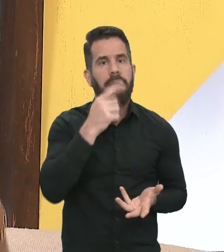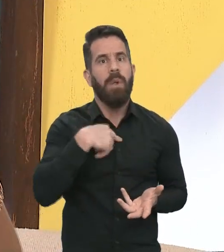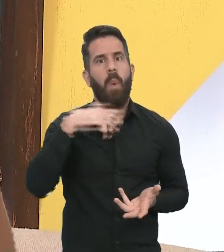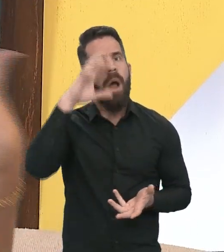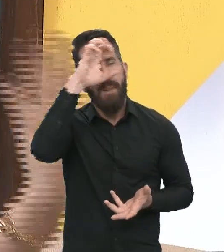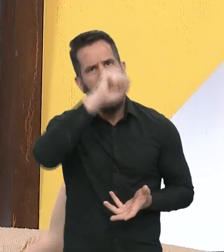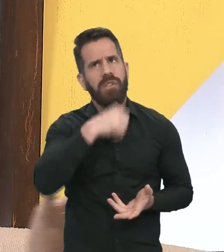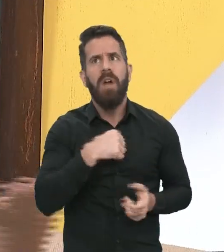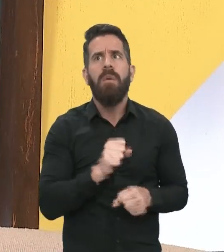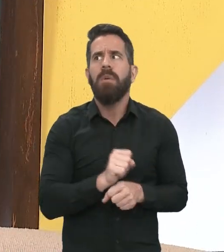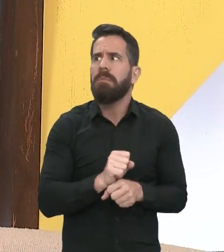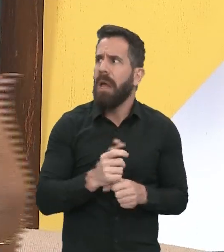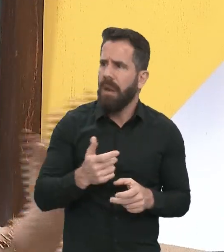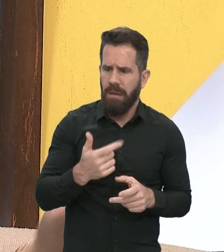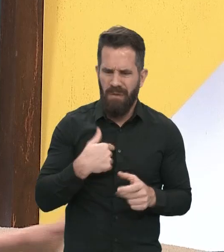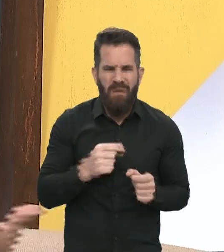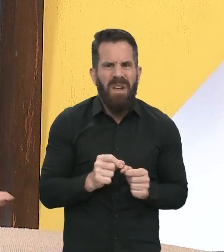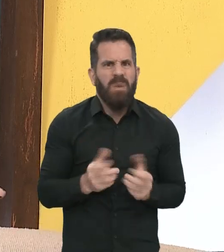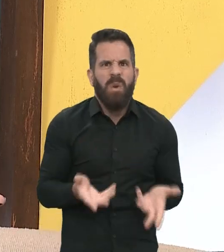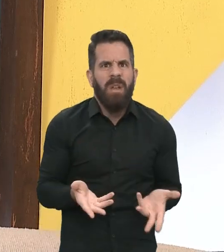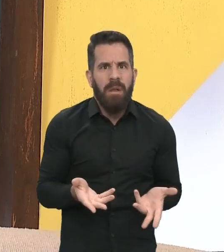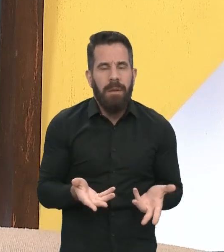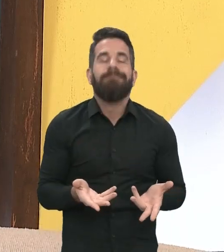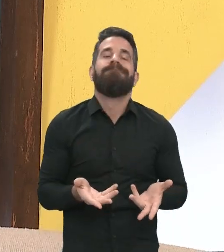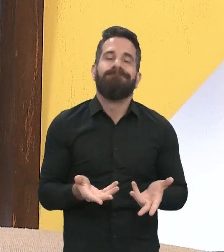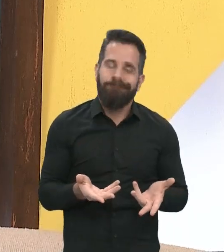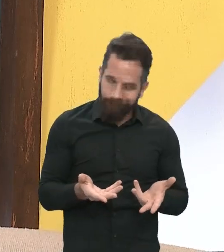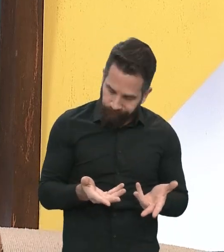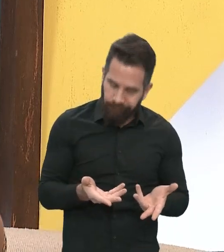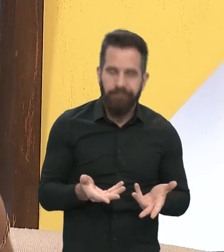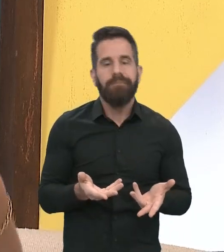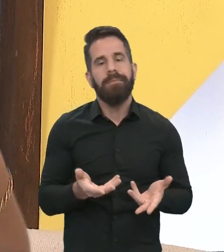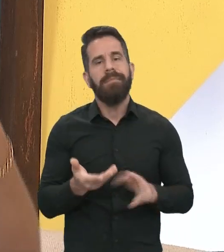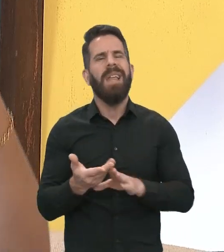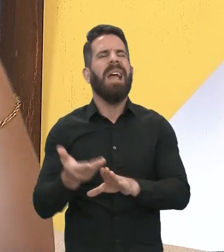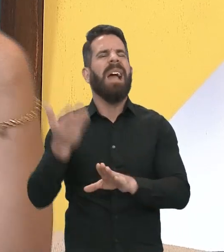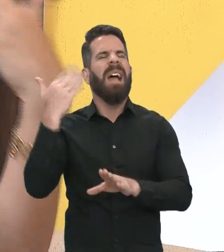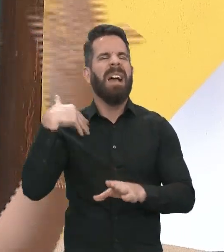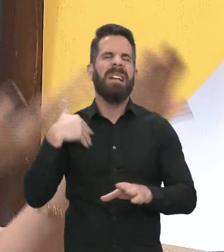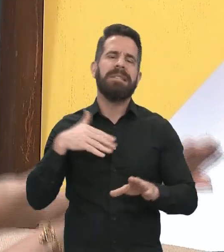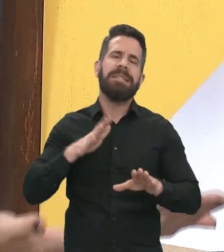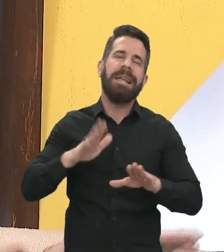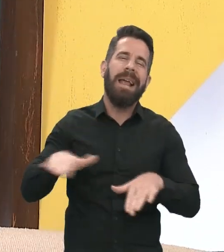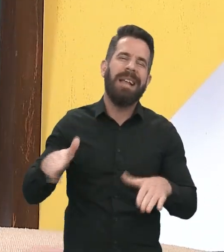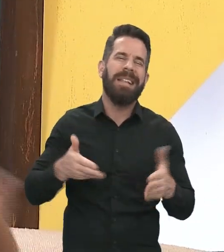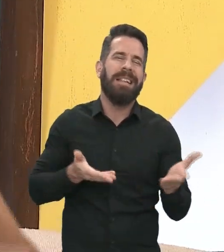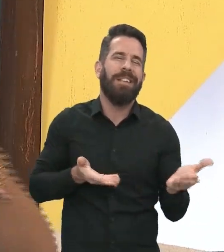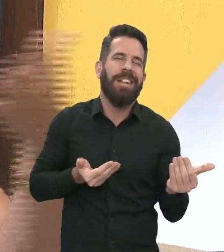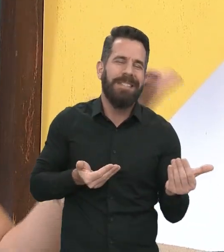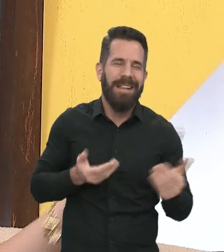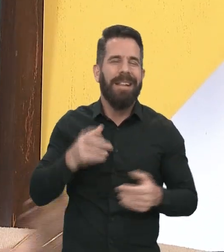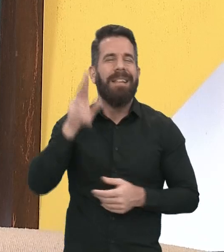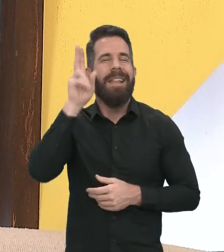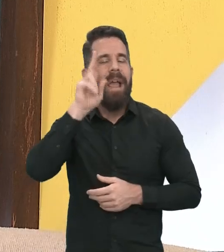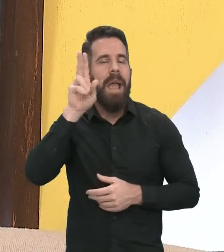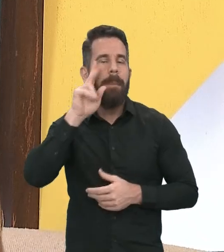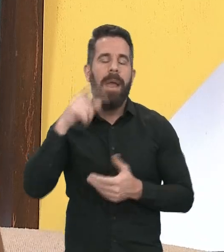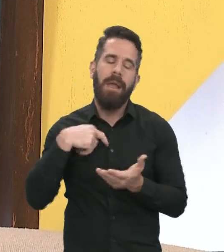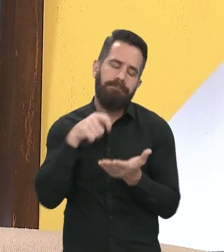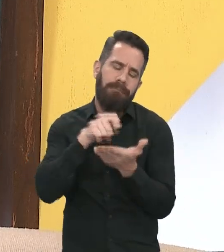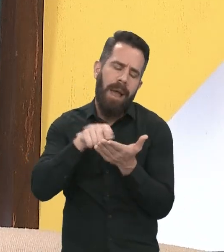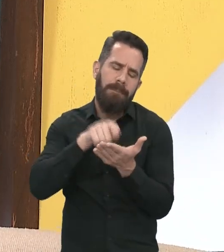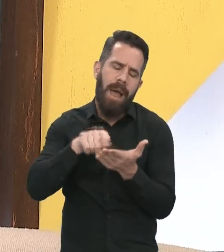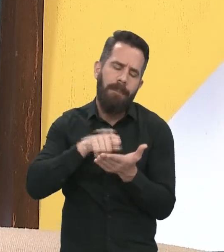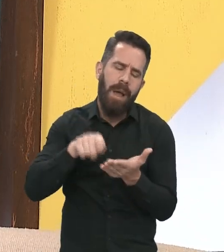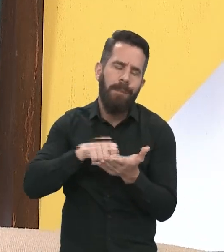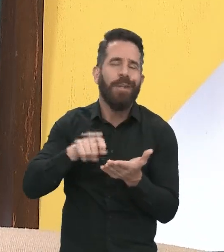né? Então, a gente, provavelmente na nossa infância e adolescência, escrevia um diário, que era o tempo offline que você vai trazendo, né?